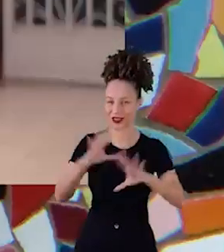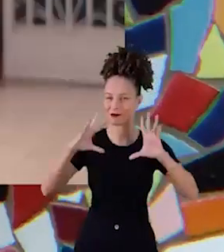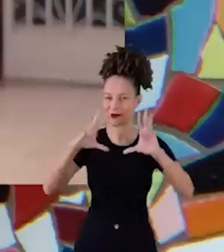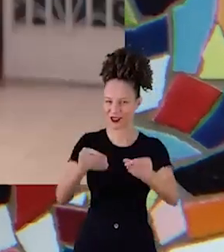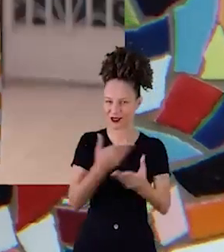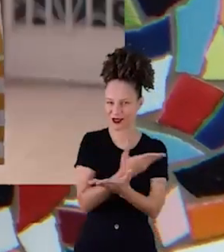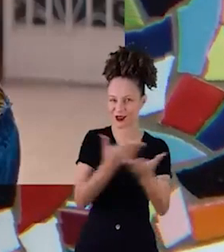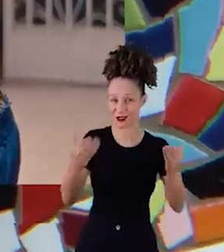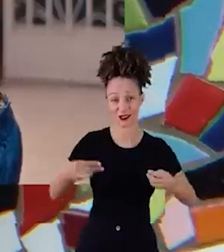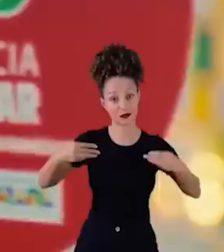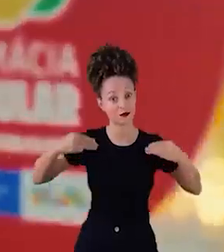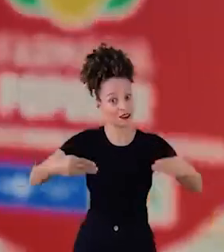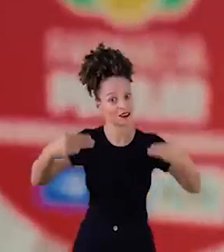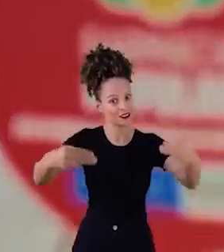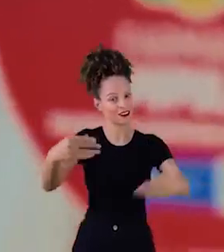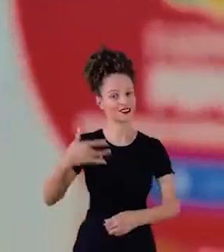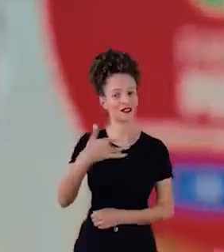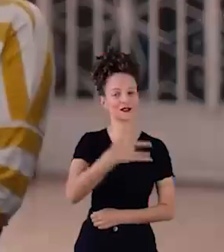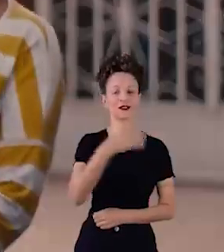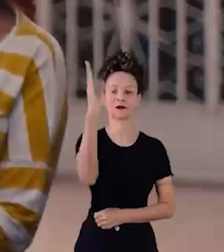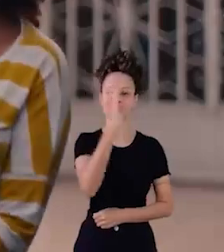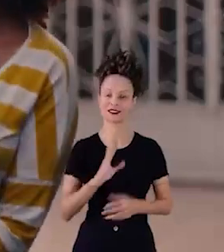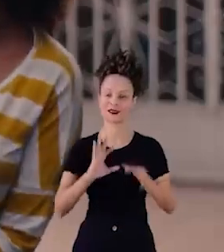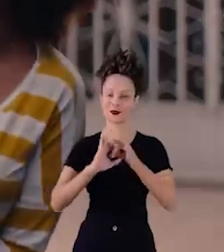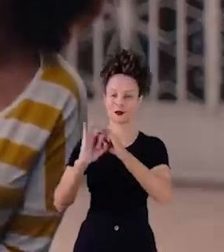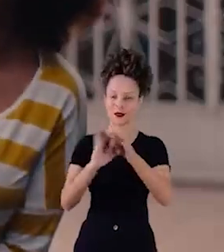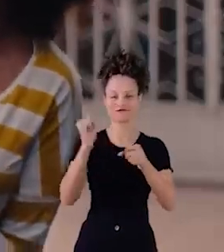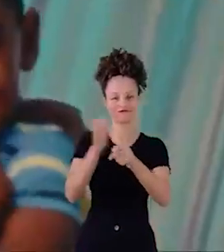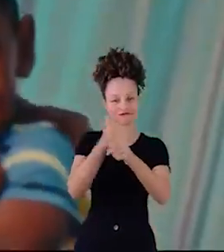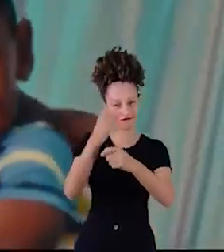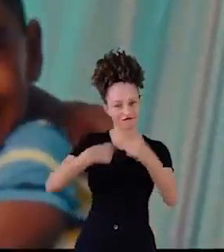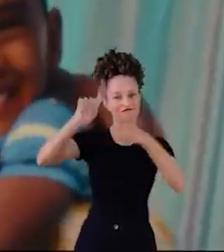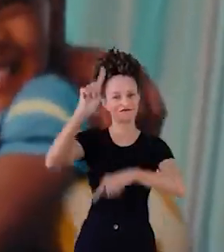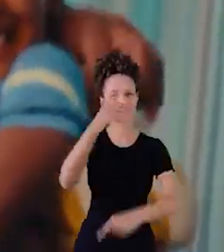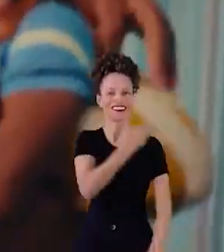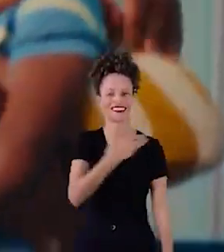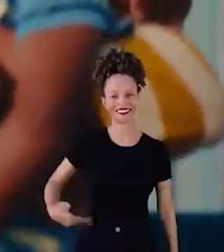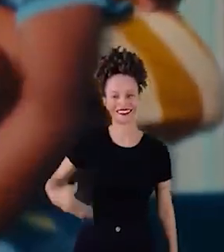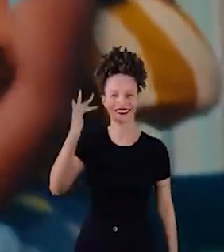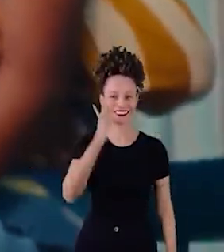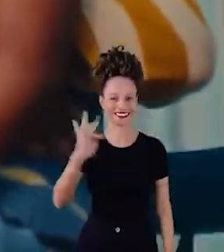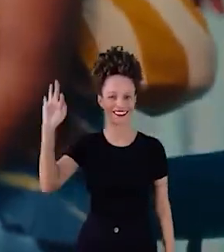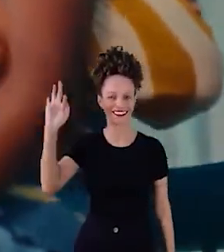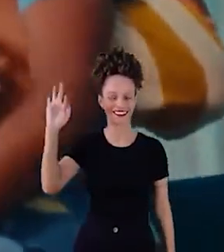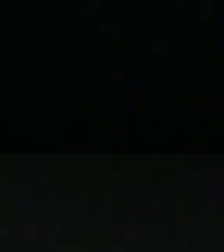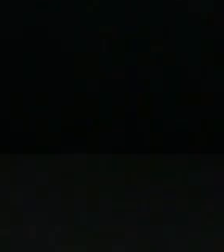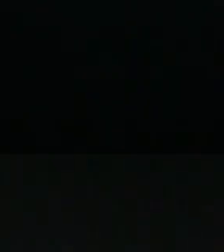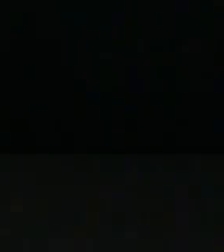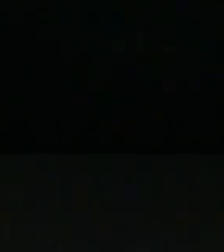tem cuidado para todos. Ministério da Saúde, Brasil, União e Reconstrução. Governo Federal.